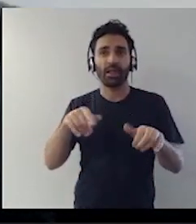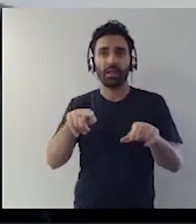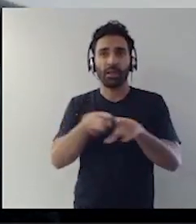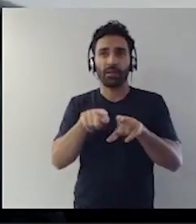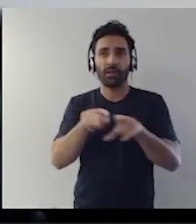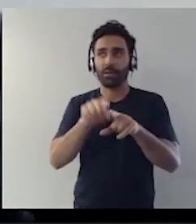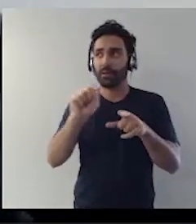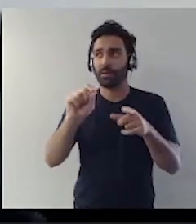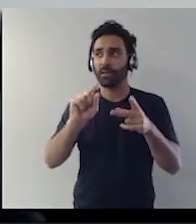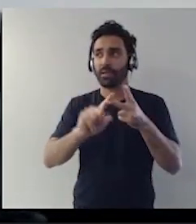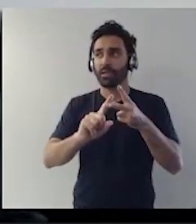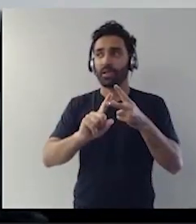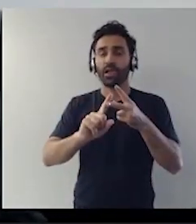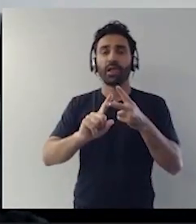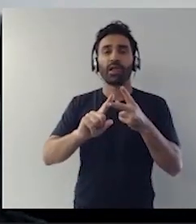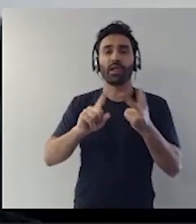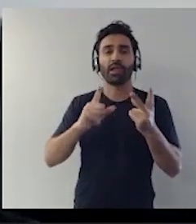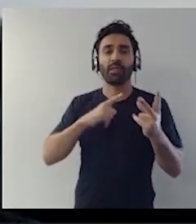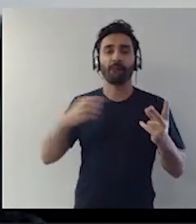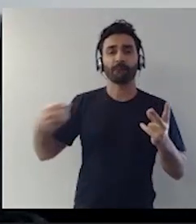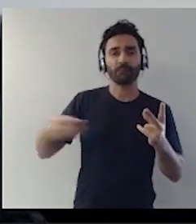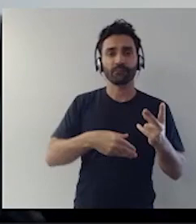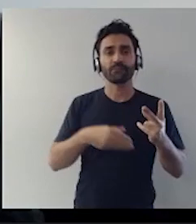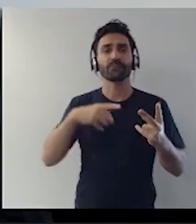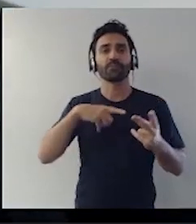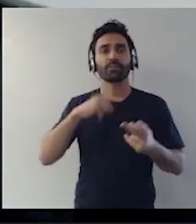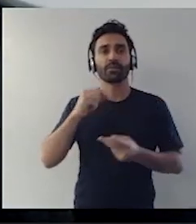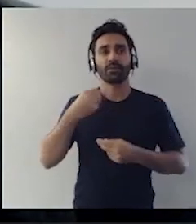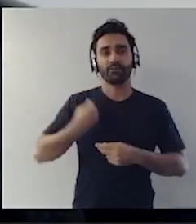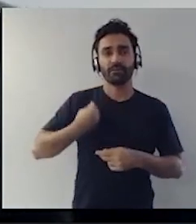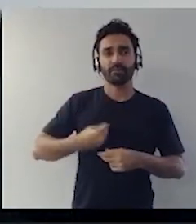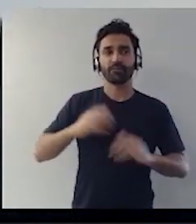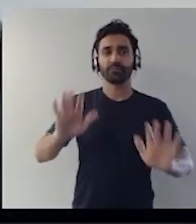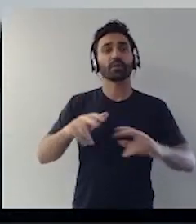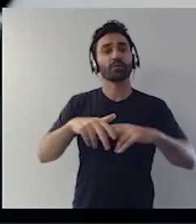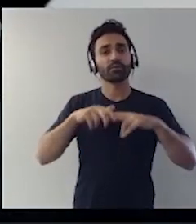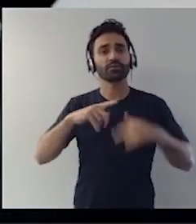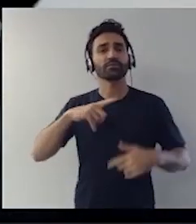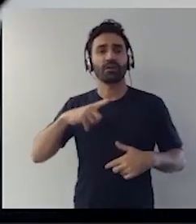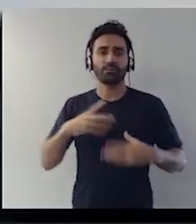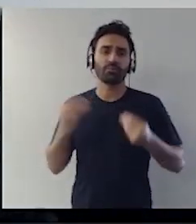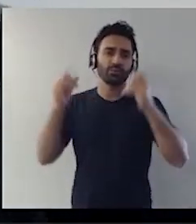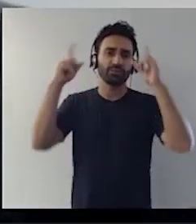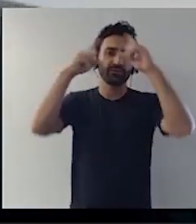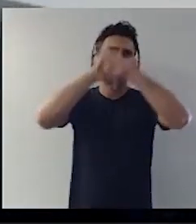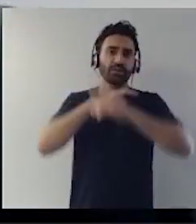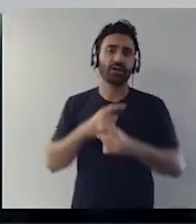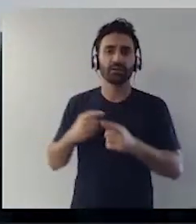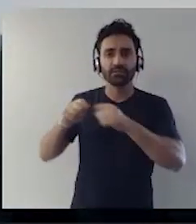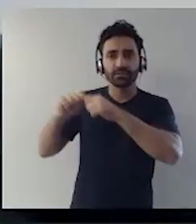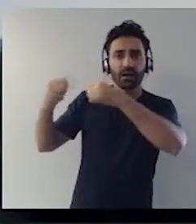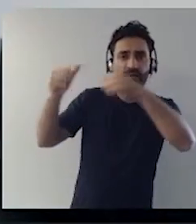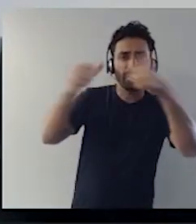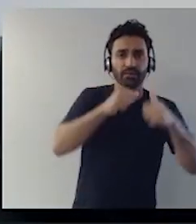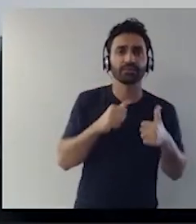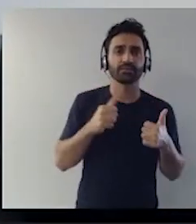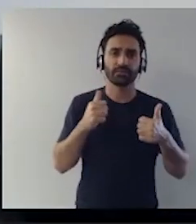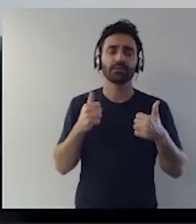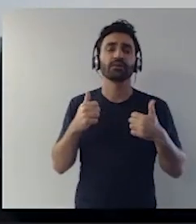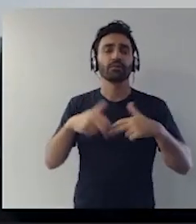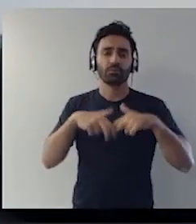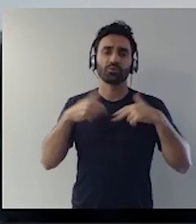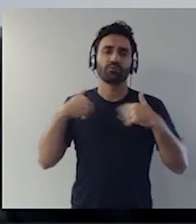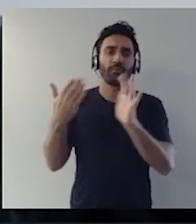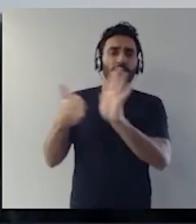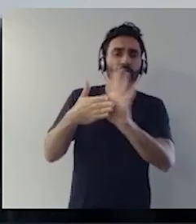temos paralelo na história recente sobre uma situação como essa. Então, temos muita dificuldade de fazer análise. Eu vou fazer a proposta